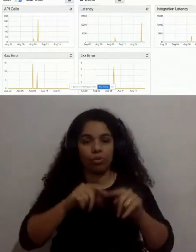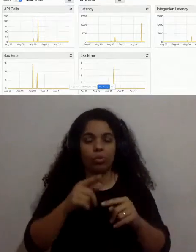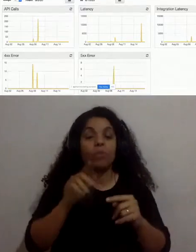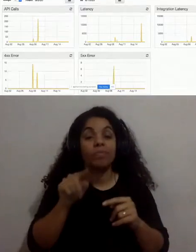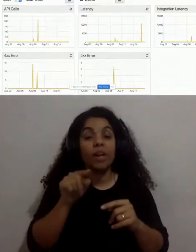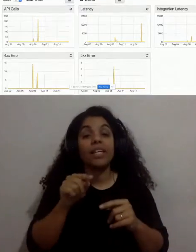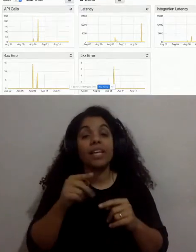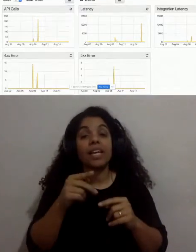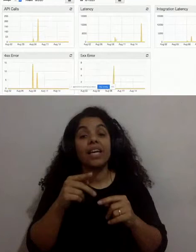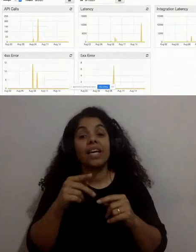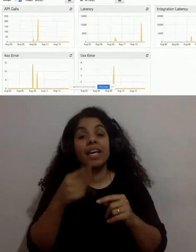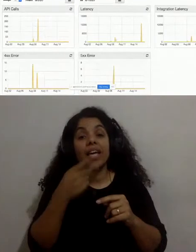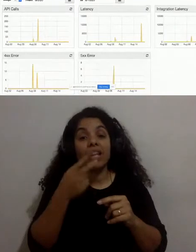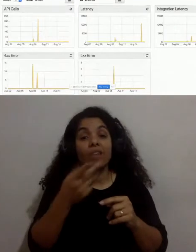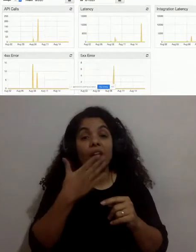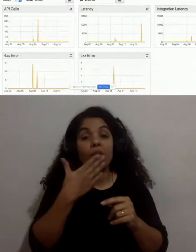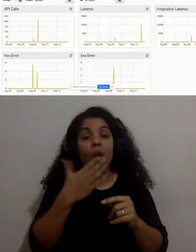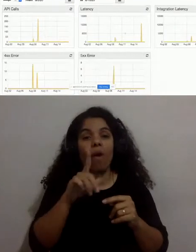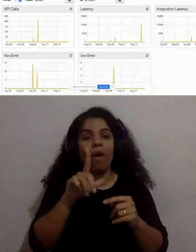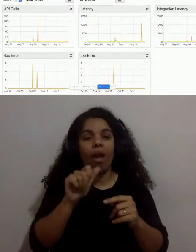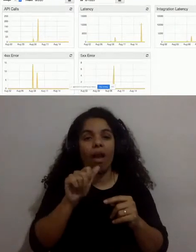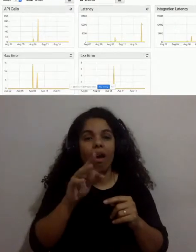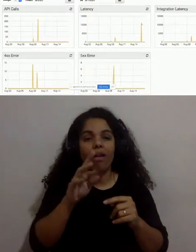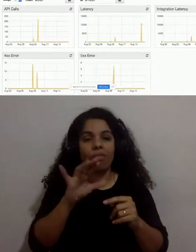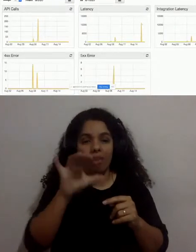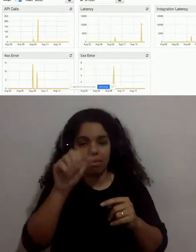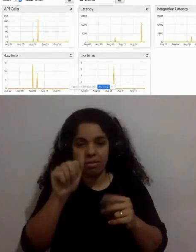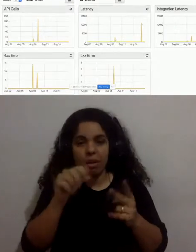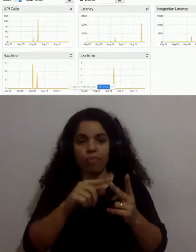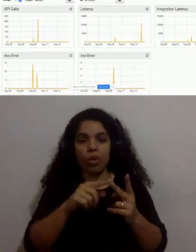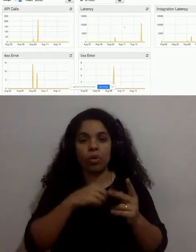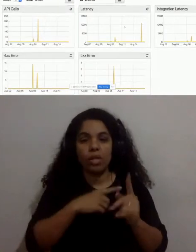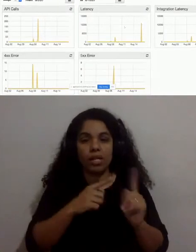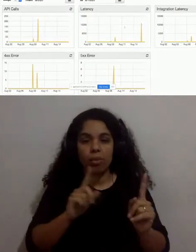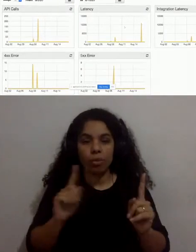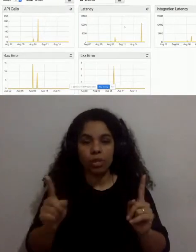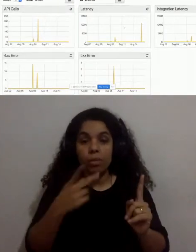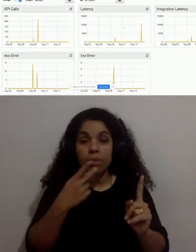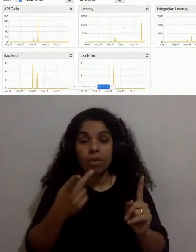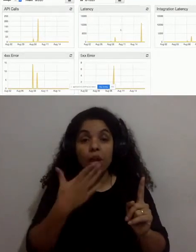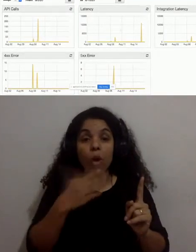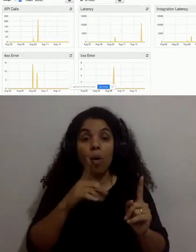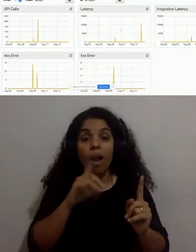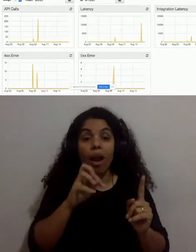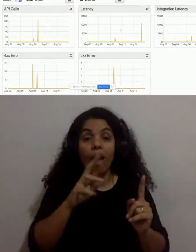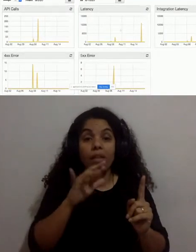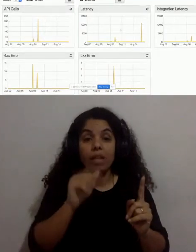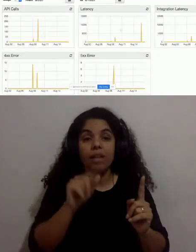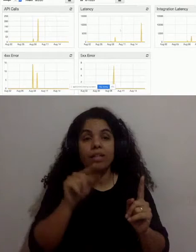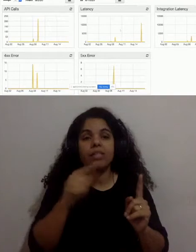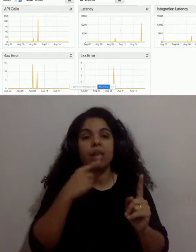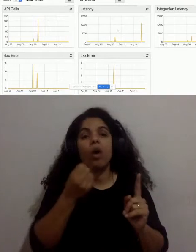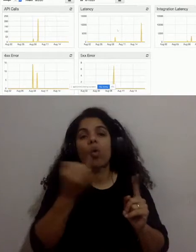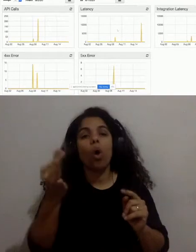Aqui, ele me fala a latência. Aqui, ó, eu tenho esse ponto e esse ponto, ele me fala a latência. O que é essa latência?